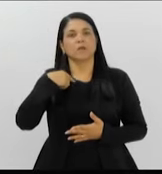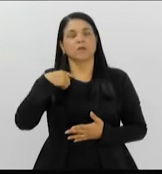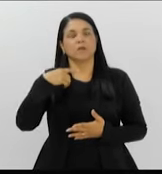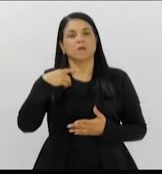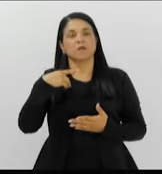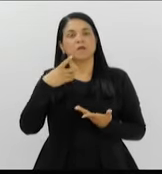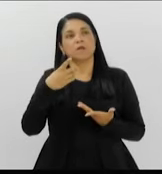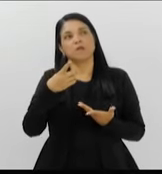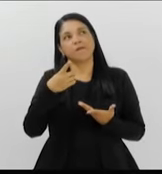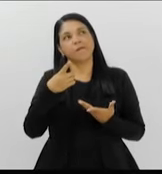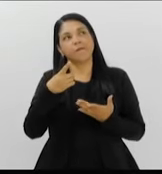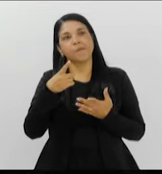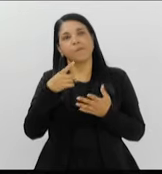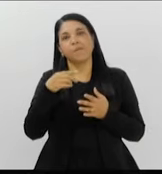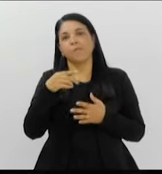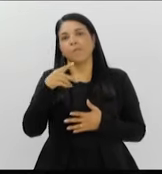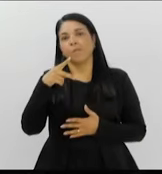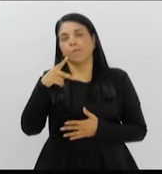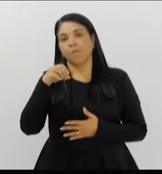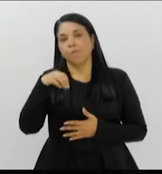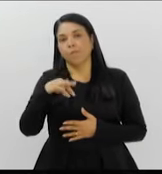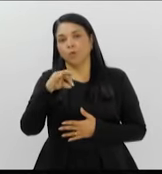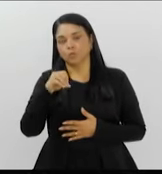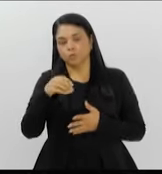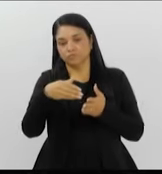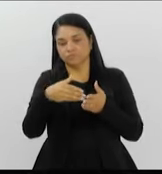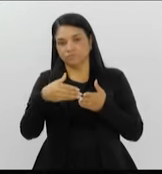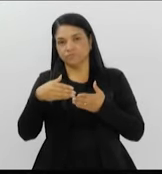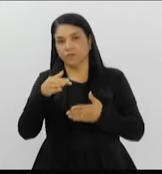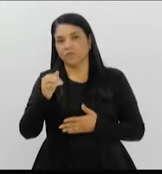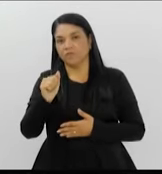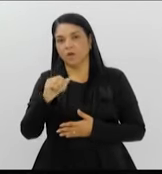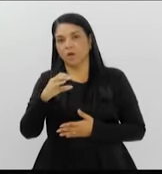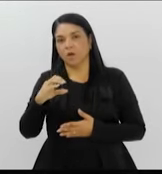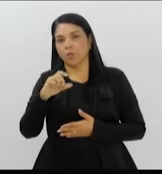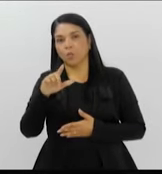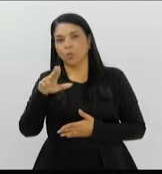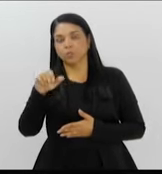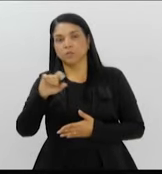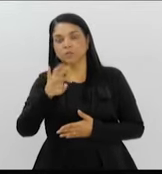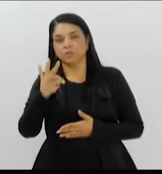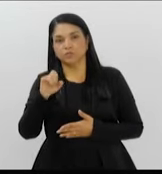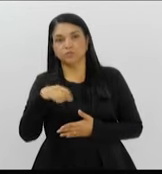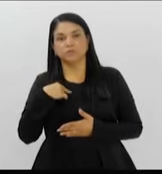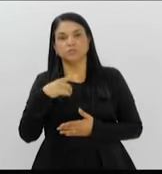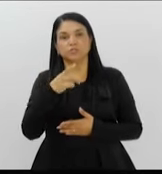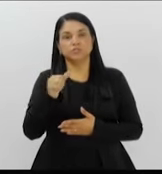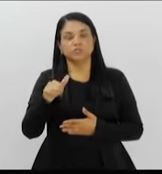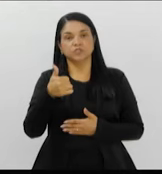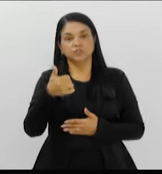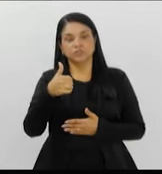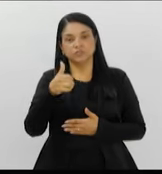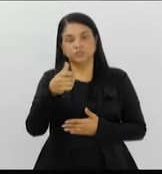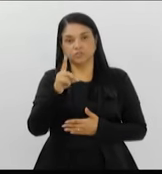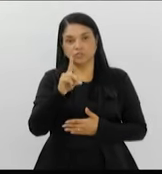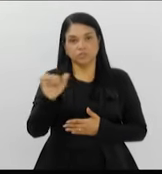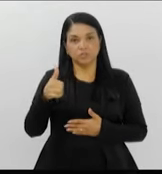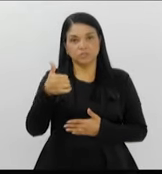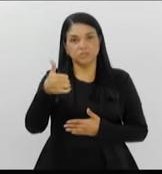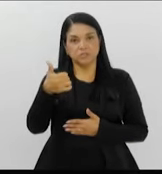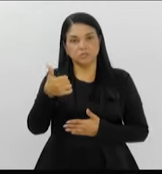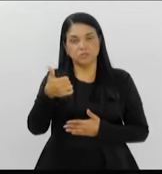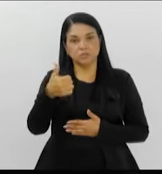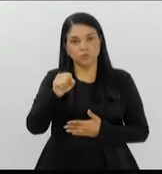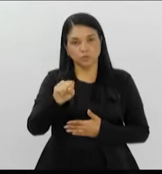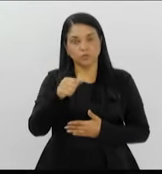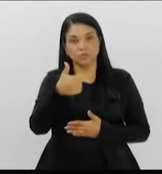facultativo no dia 18 e 19. Cheguei na CCJ hoje, ouvi isso de alguns assessores. Eu dizia,